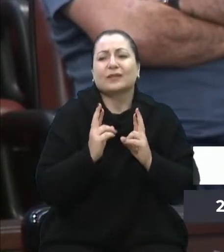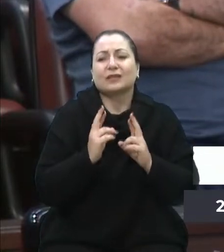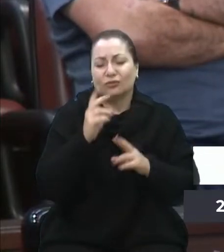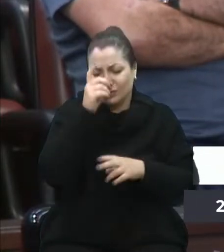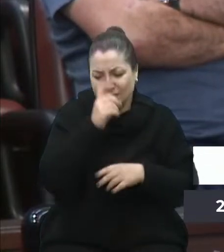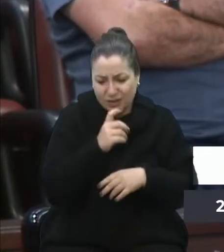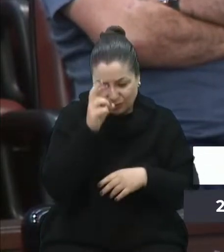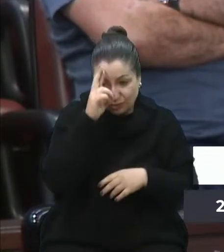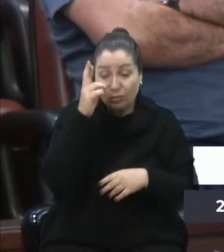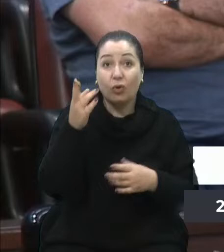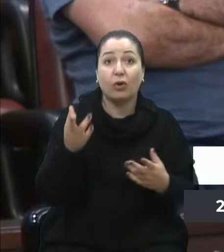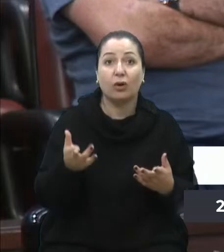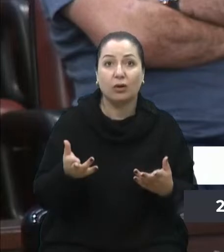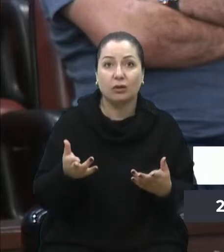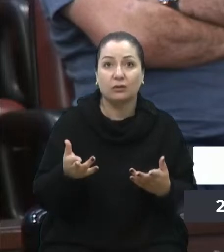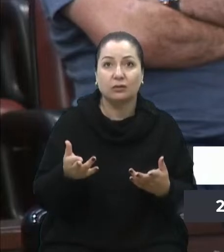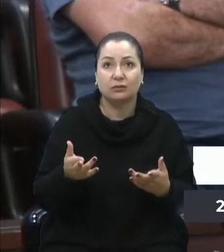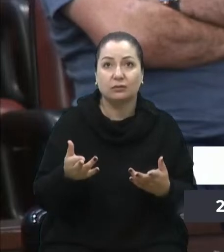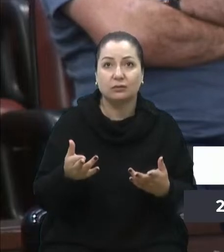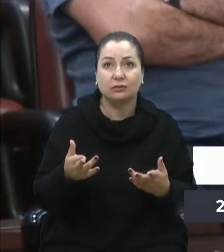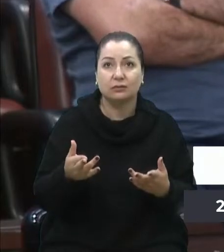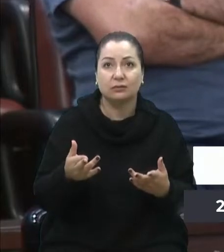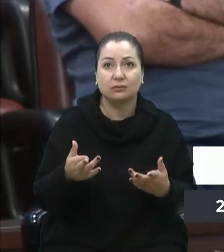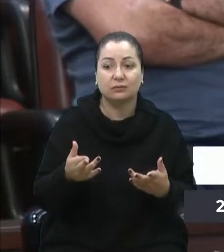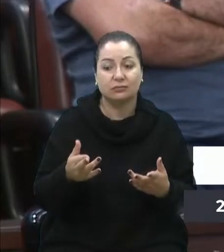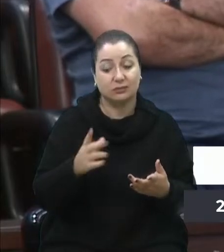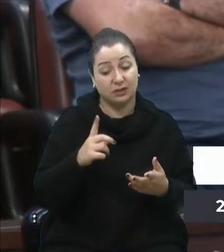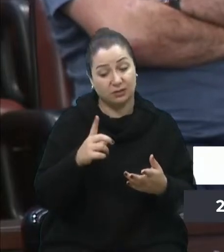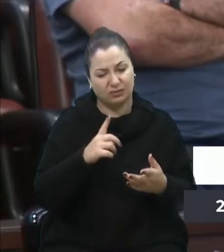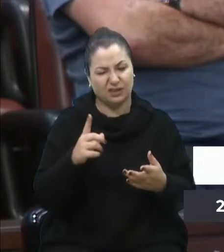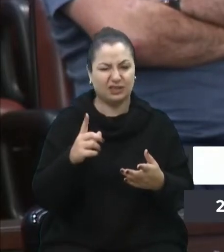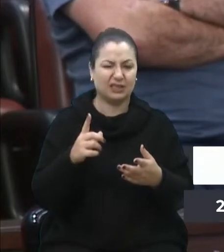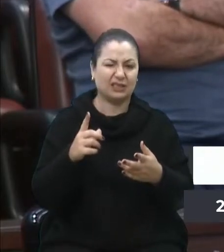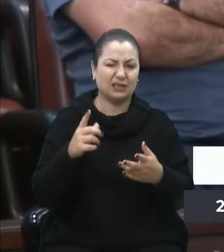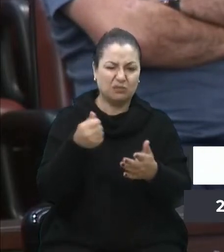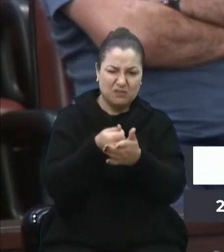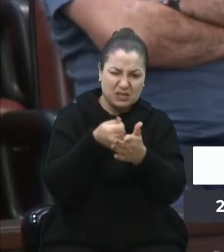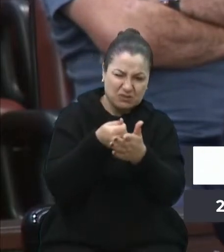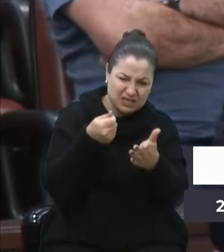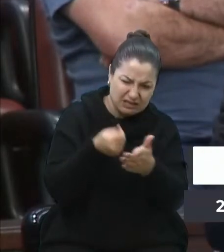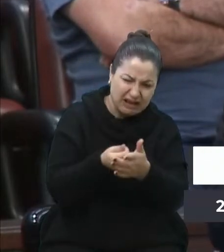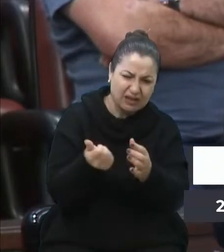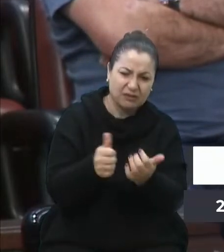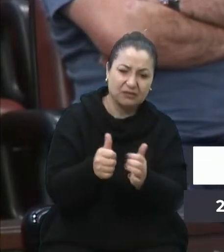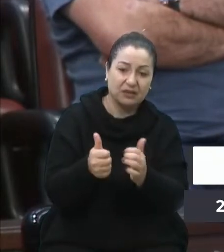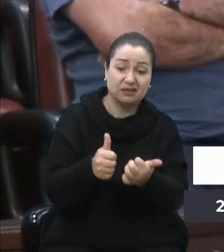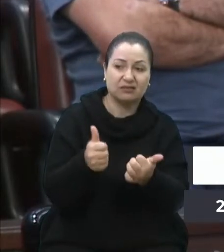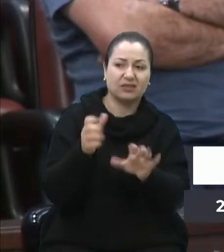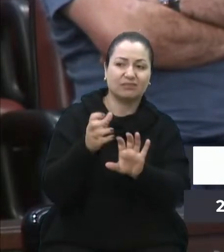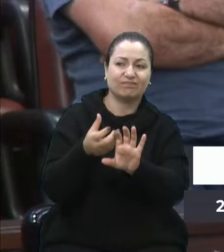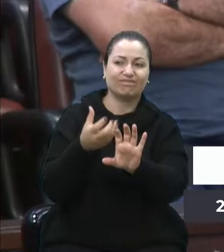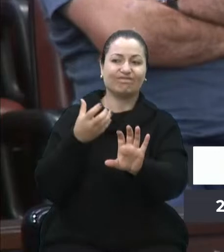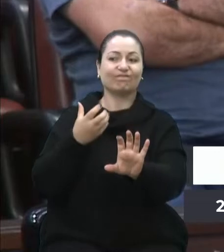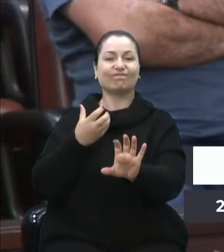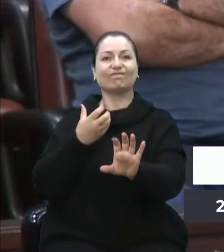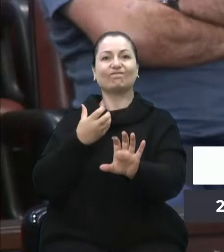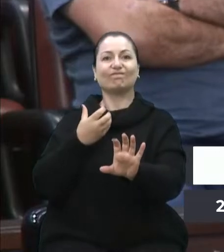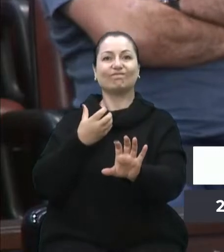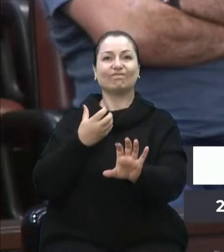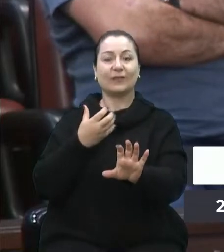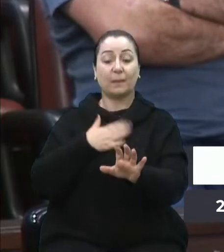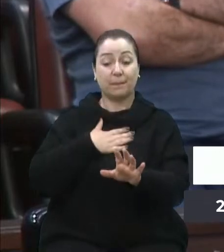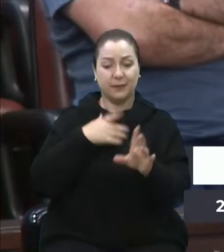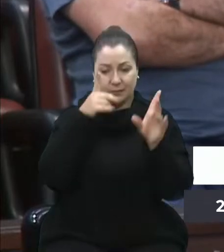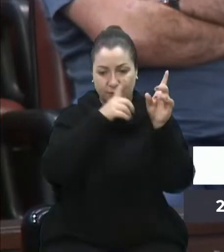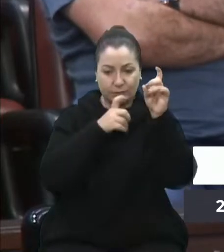um diretor, obtendo esta situação de qualificação, ele não irá recuar. A minha preocupação, na verdade, hoje